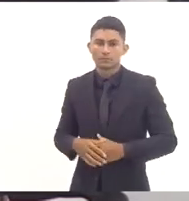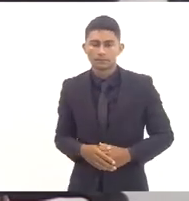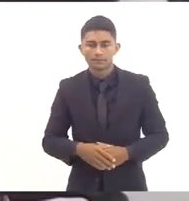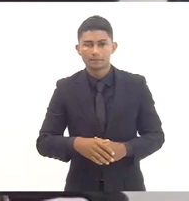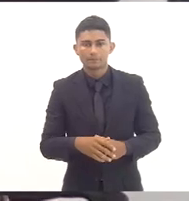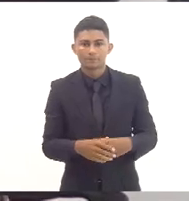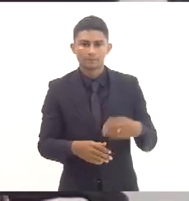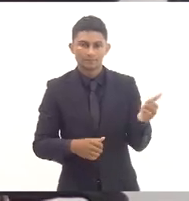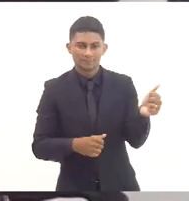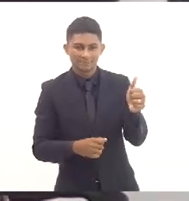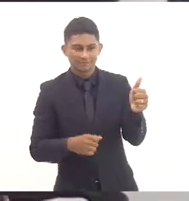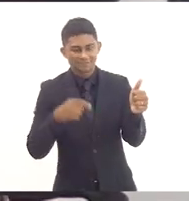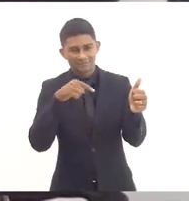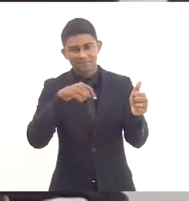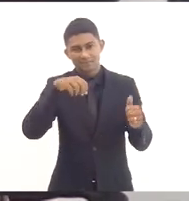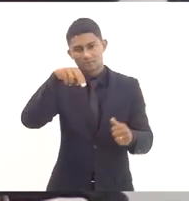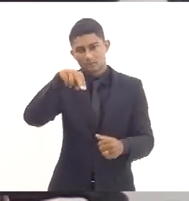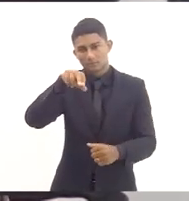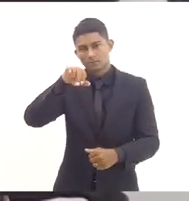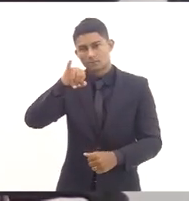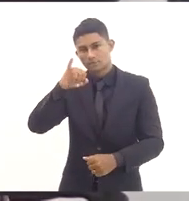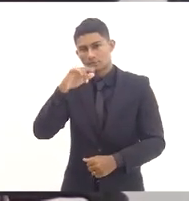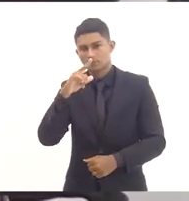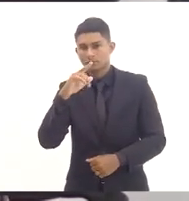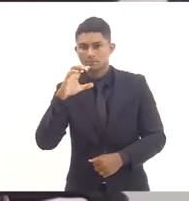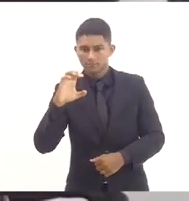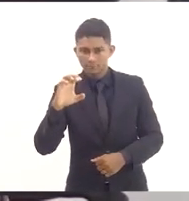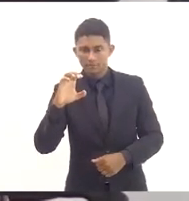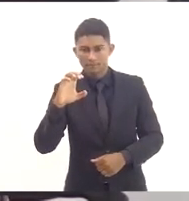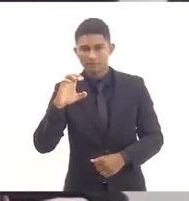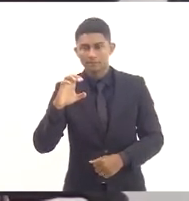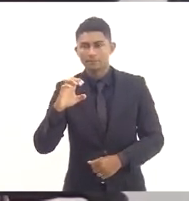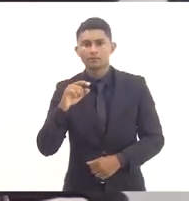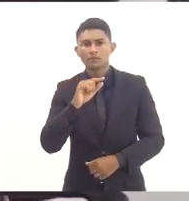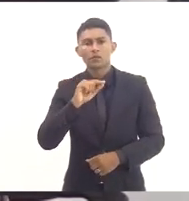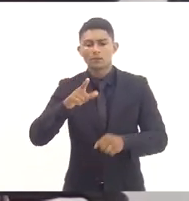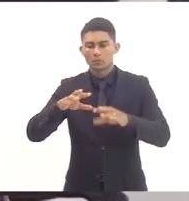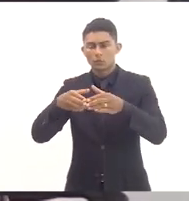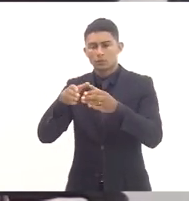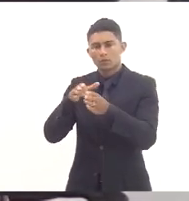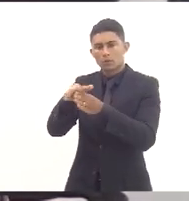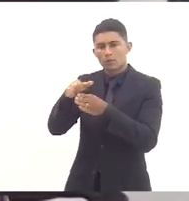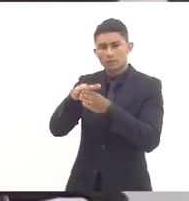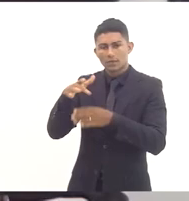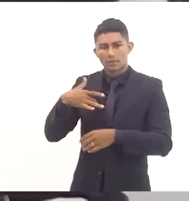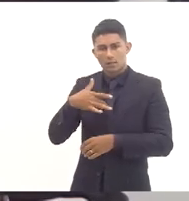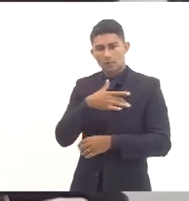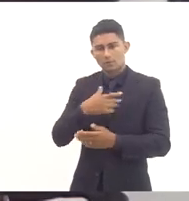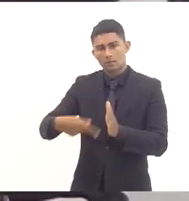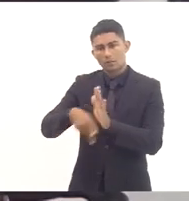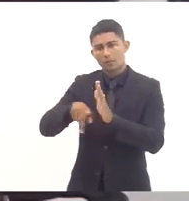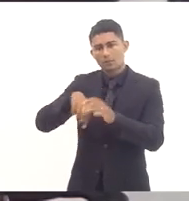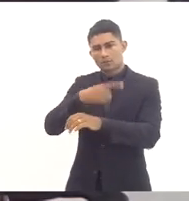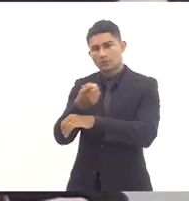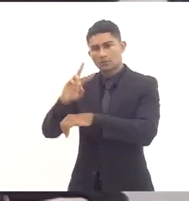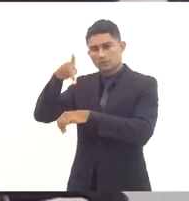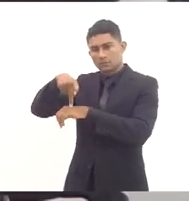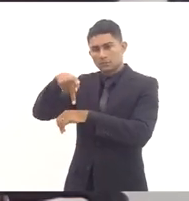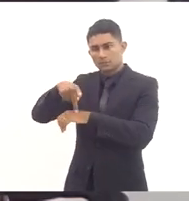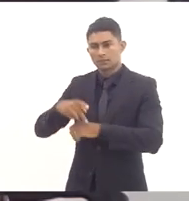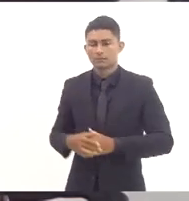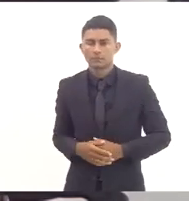Nilce Nilce King Gerson conselho de Saúde de São Pedro da Aldeia